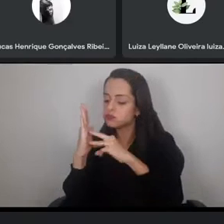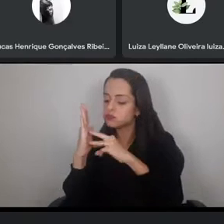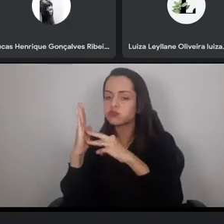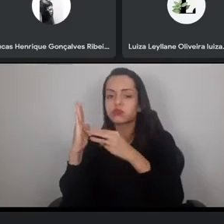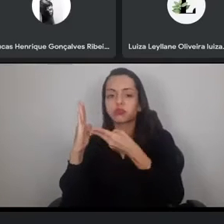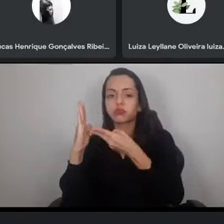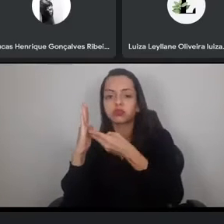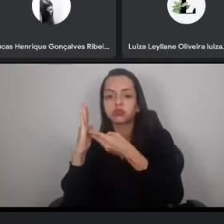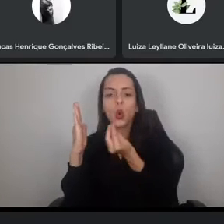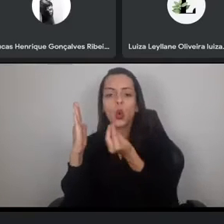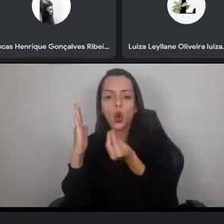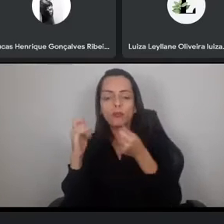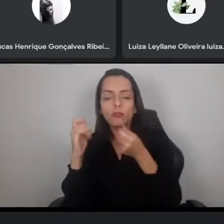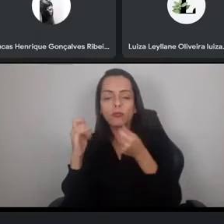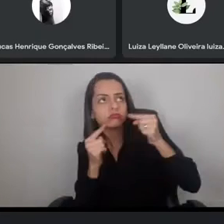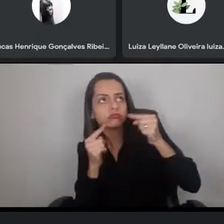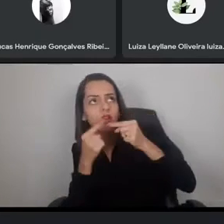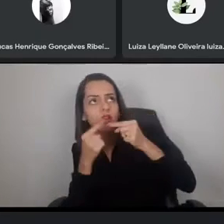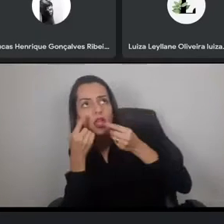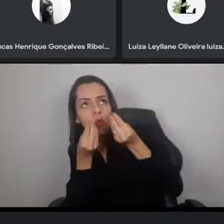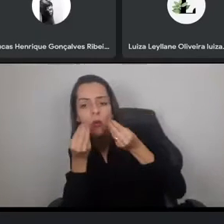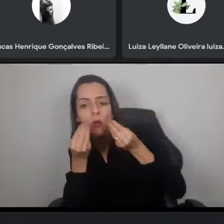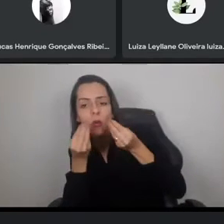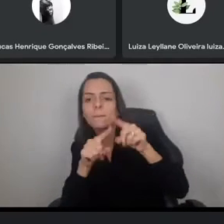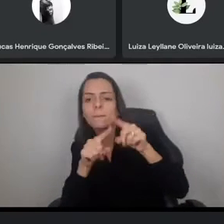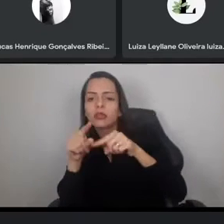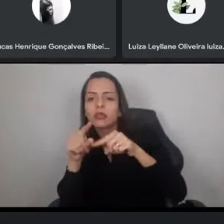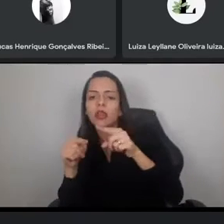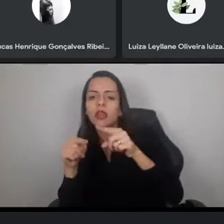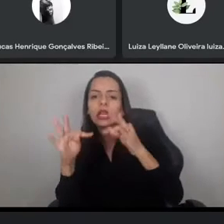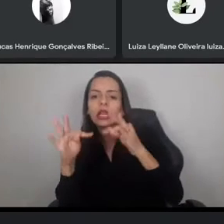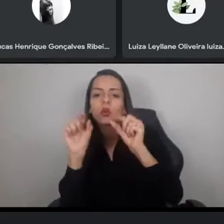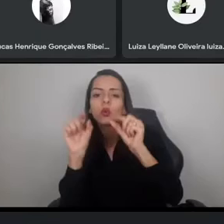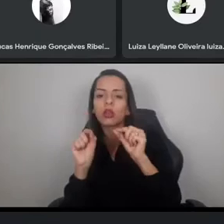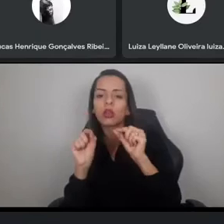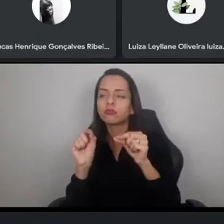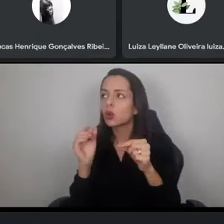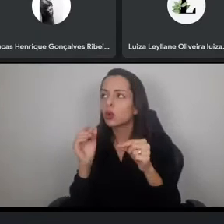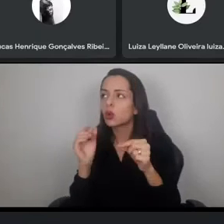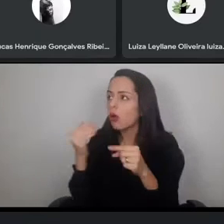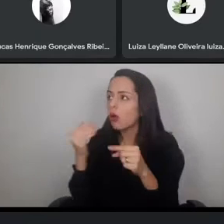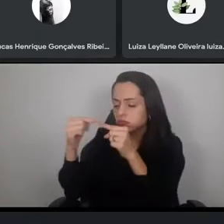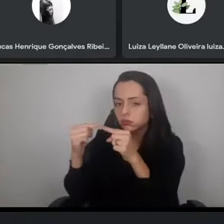usado. Isso com o objetivo de evitar choque elétrico.